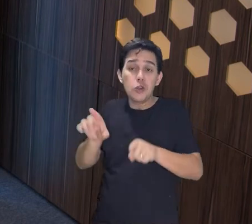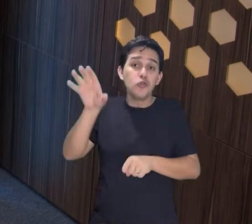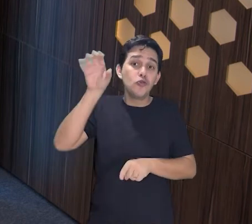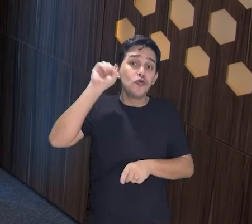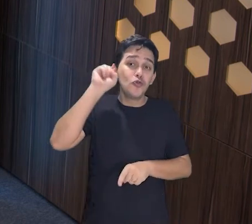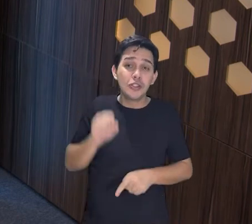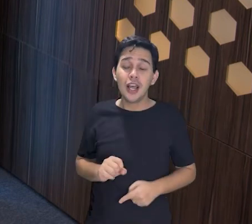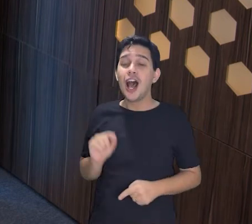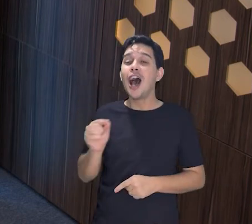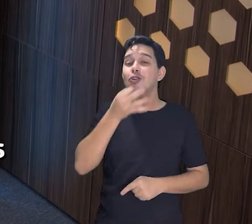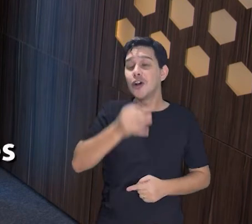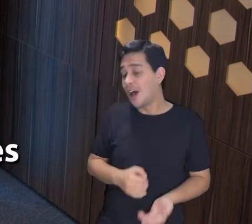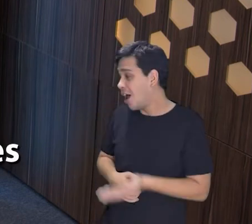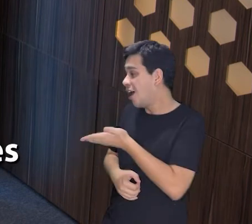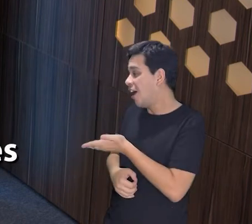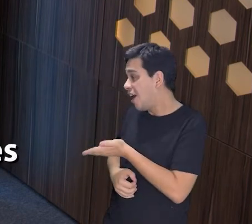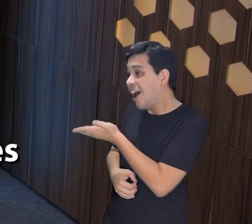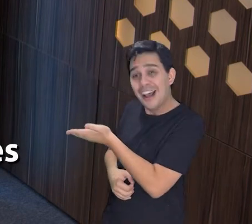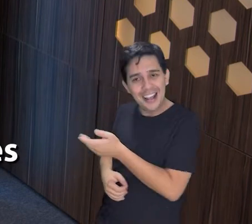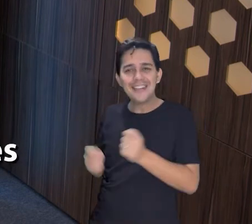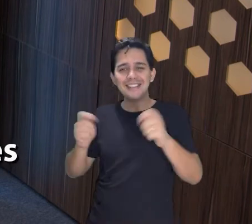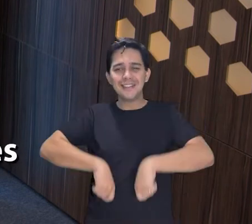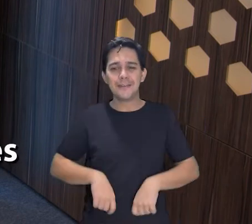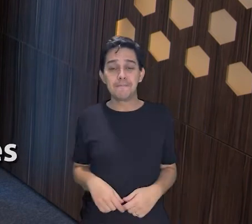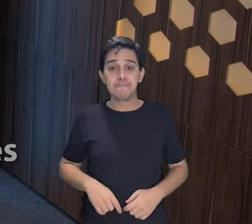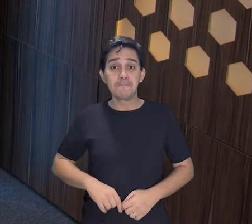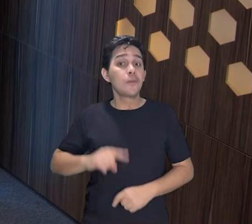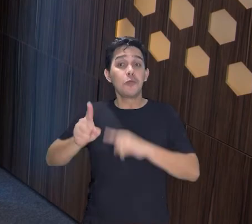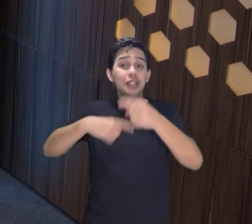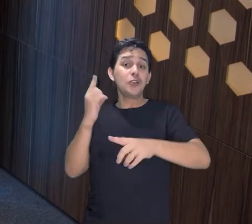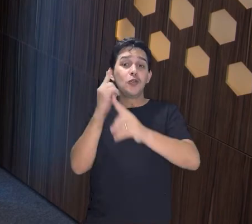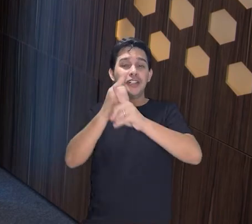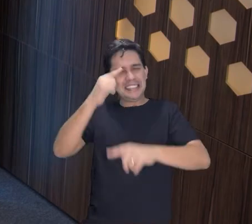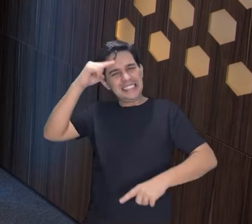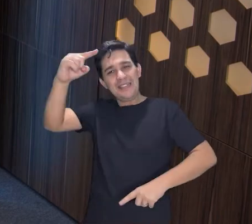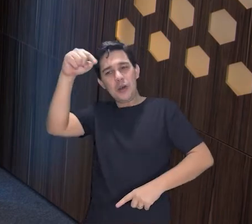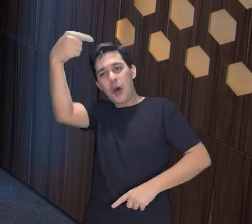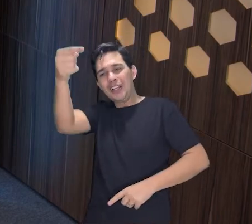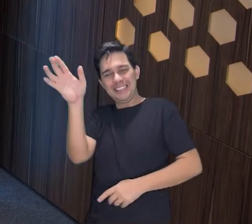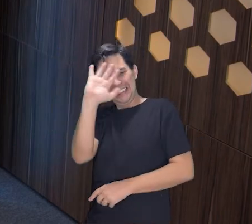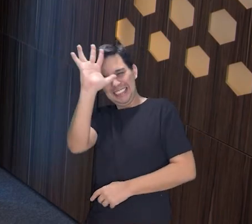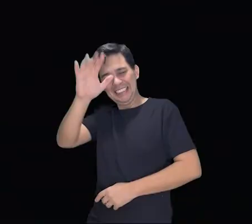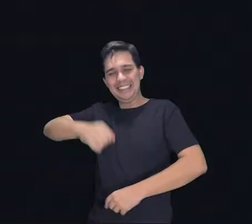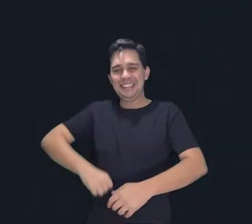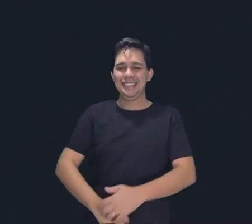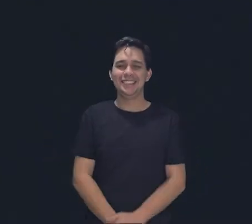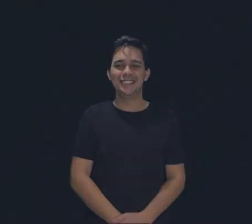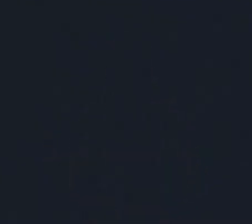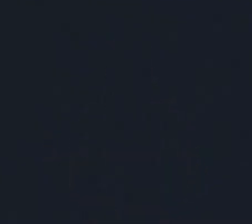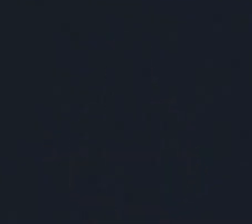plataformas Deezer, Spotify e iTunes. A gente se vê na semana que vem. Até mais!